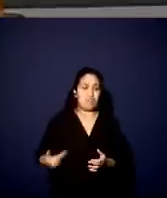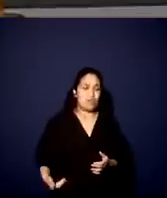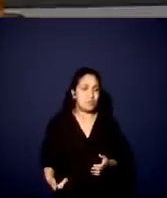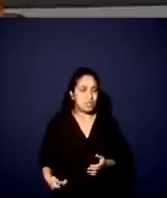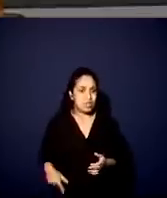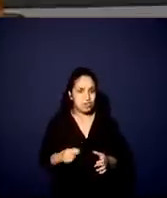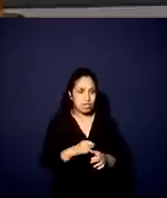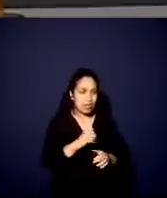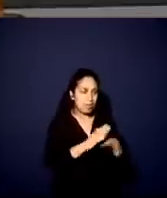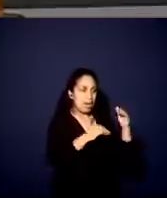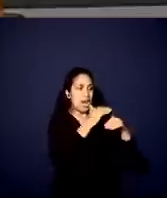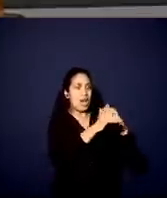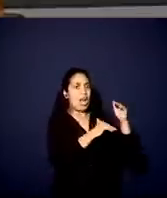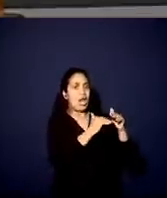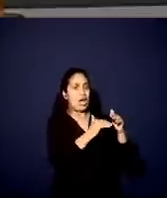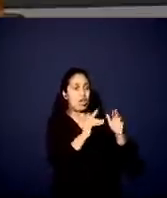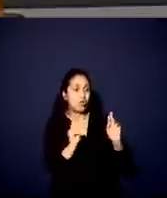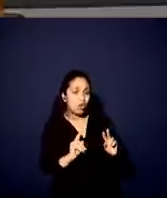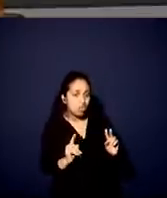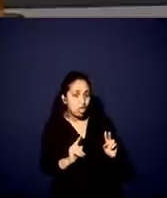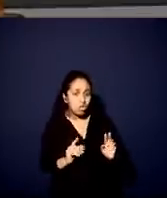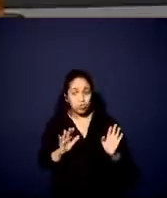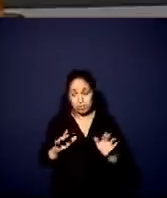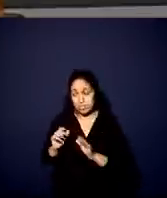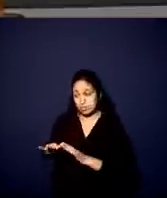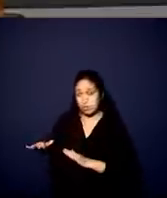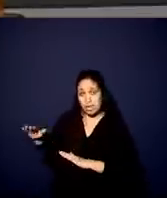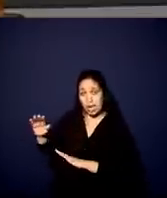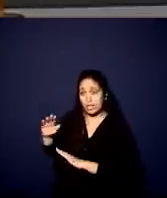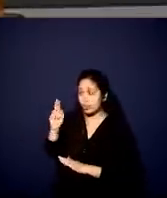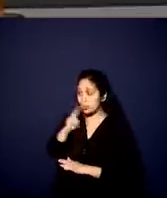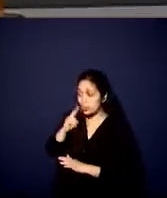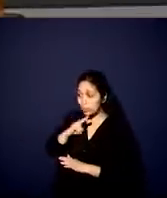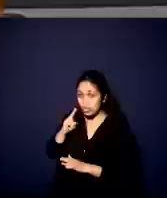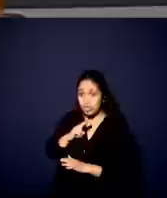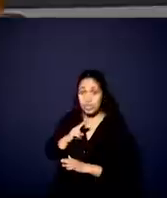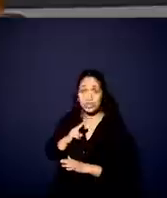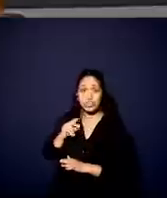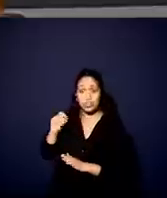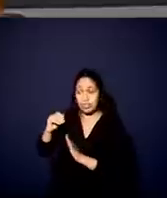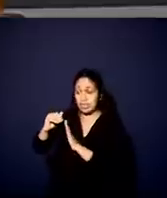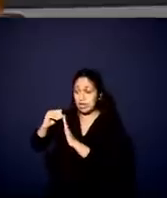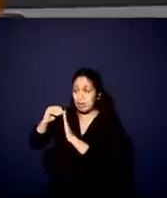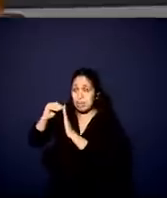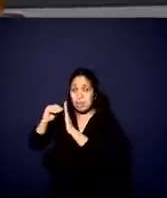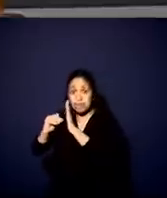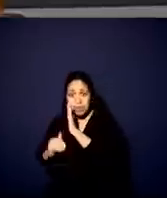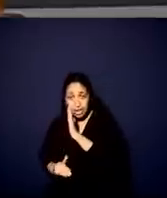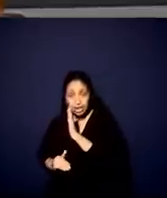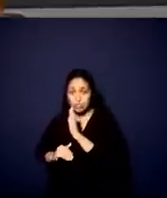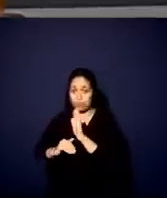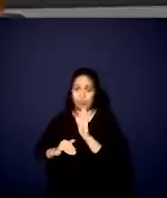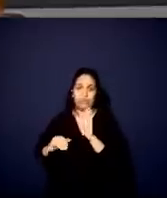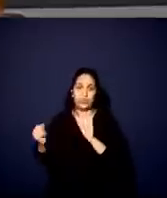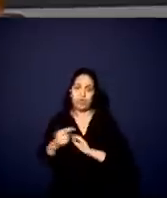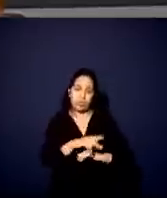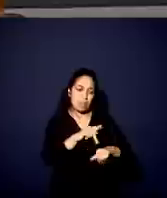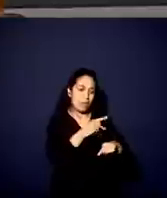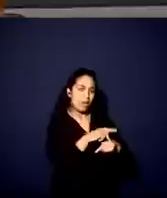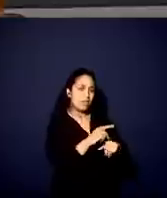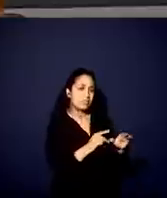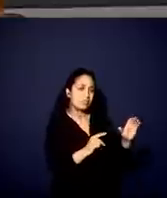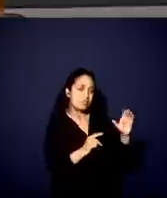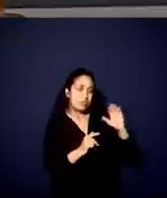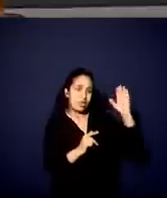trajetória exclusiva ou não mercado mercados emergentes tem um nível de Livramento muito abaixo de países ricos é assim